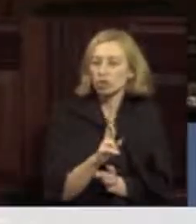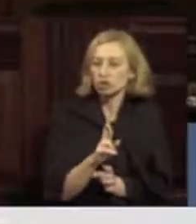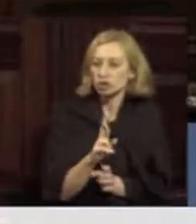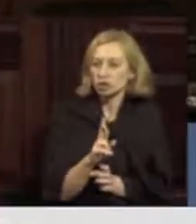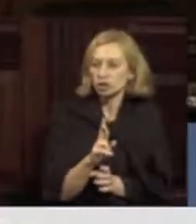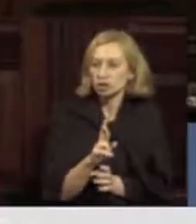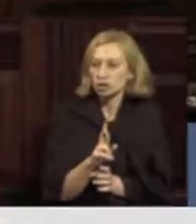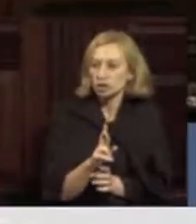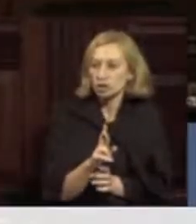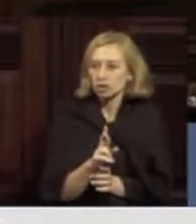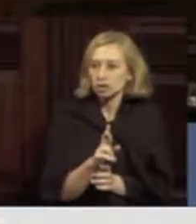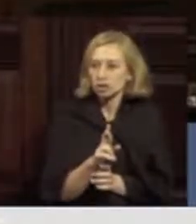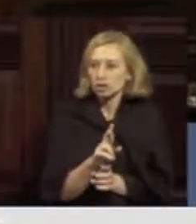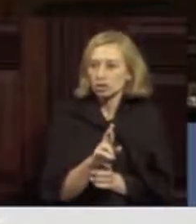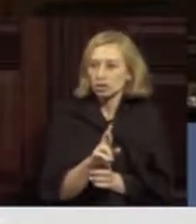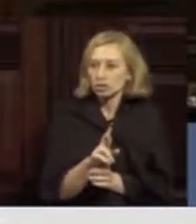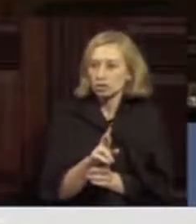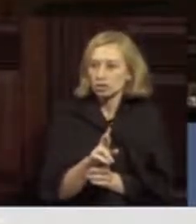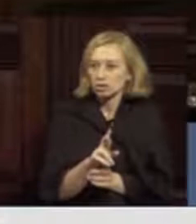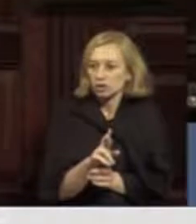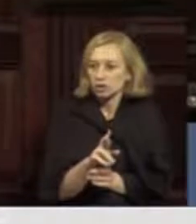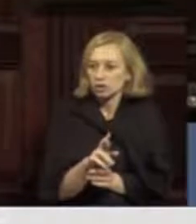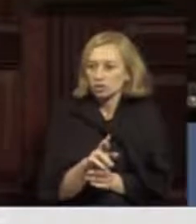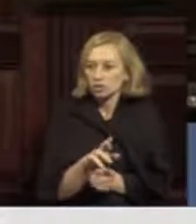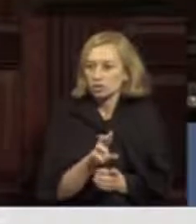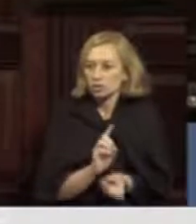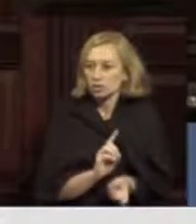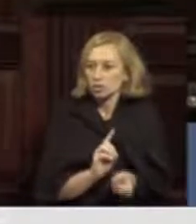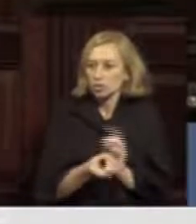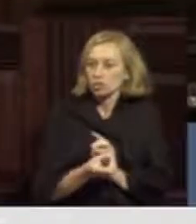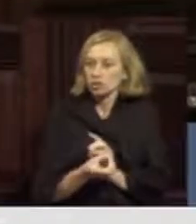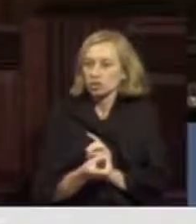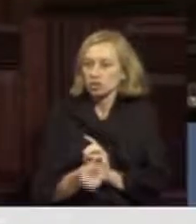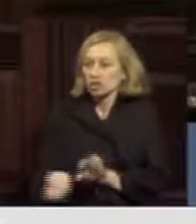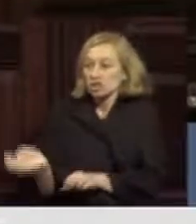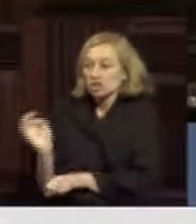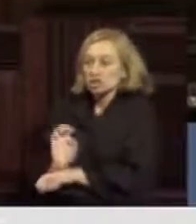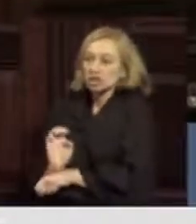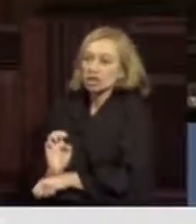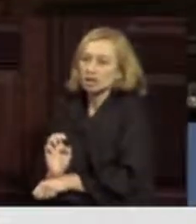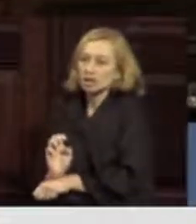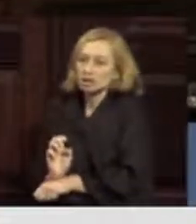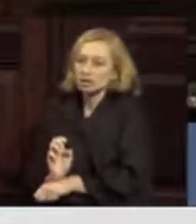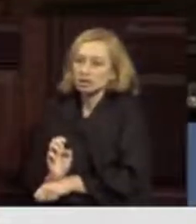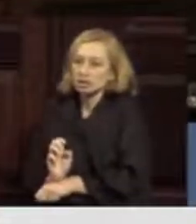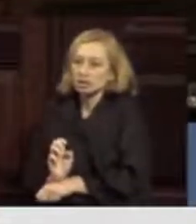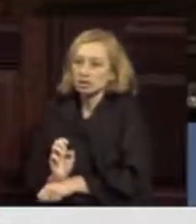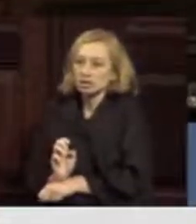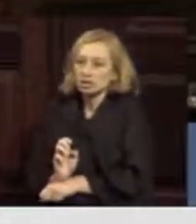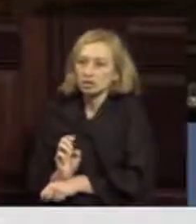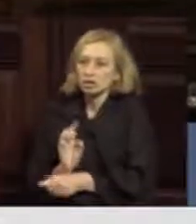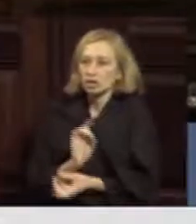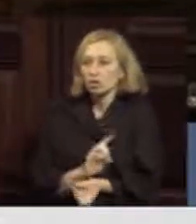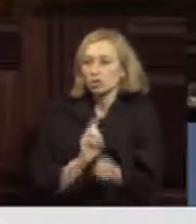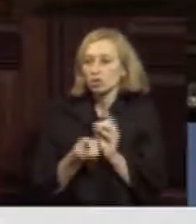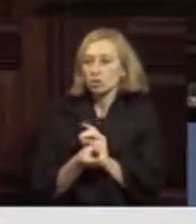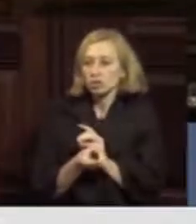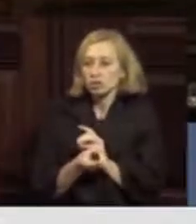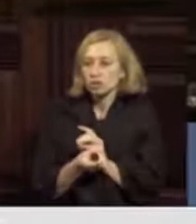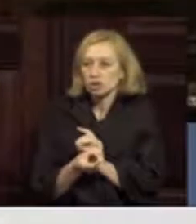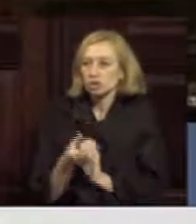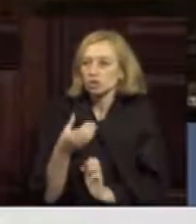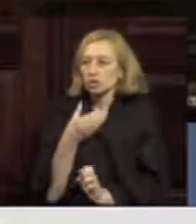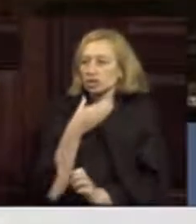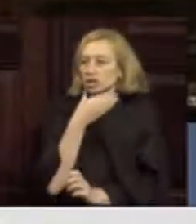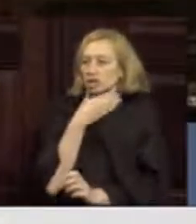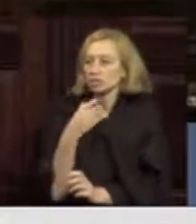contra essa entrega do Estado brasileiro, contra esse crime cometido contra a nossa própria história. Por